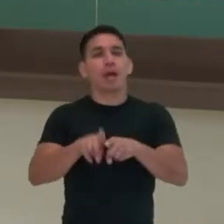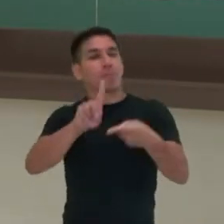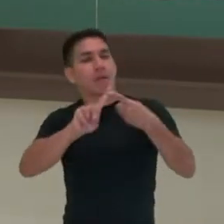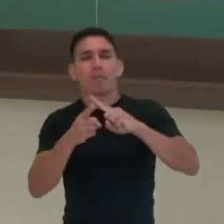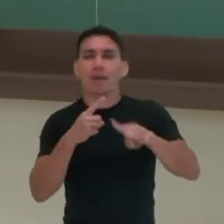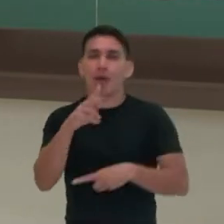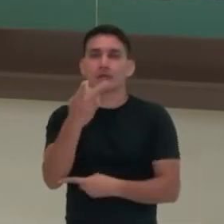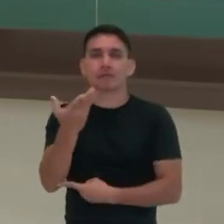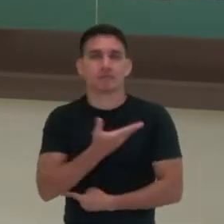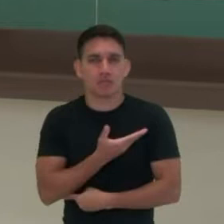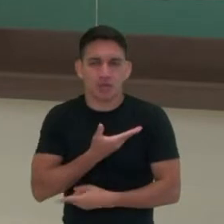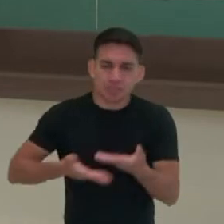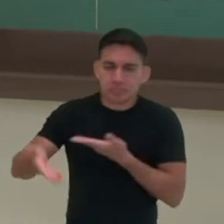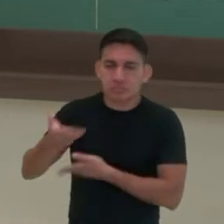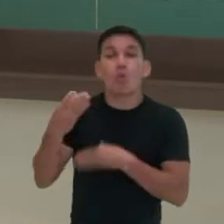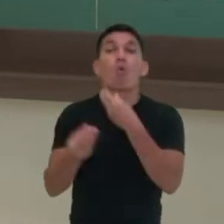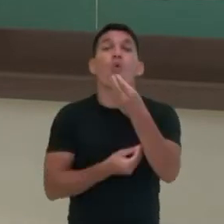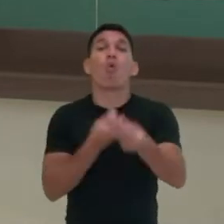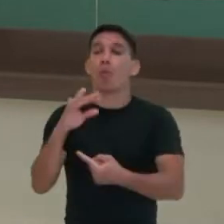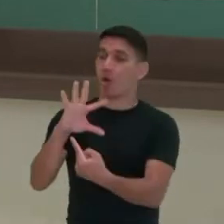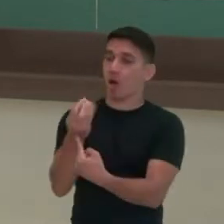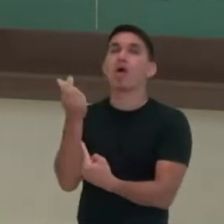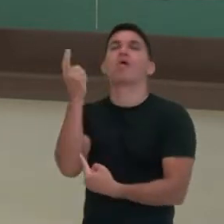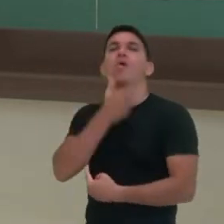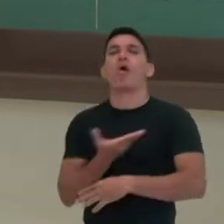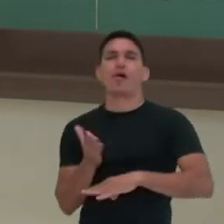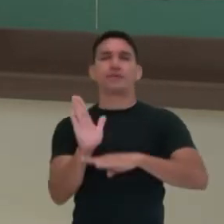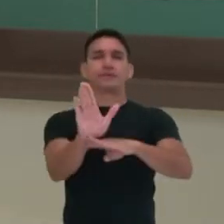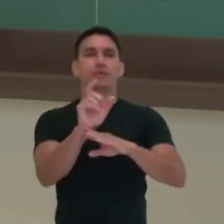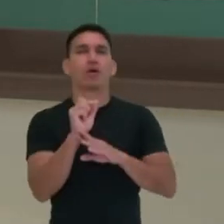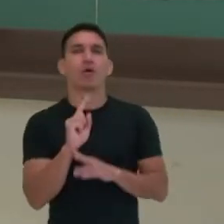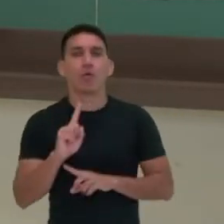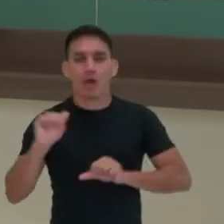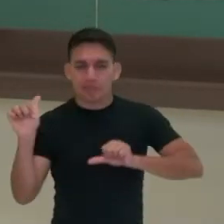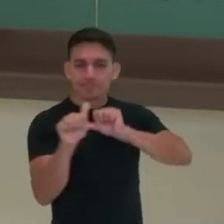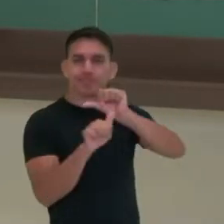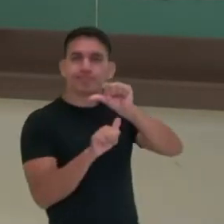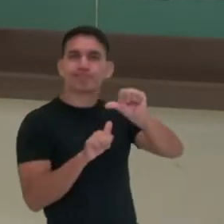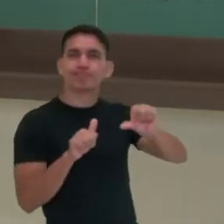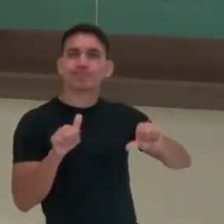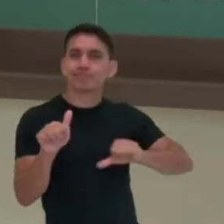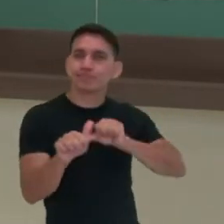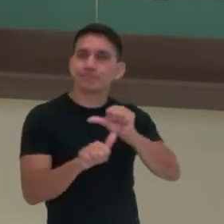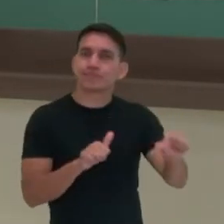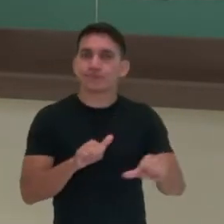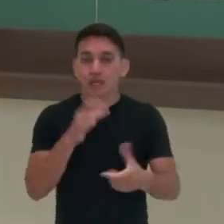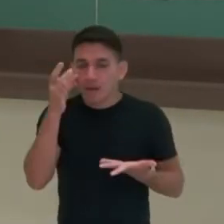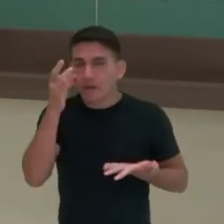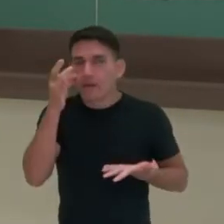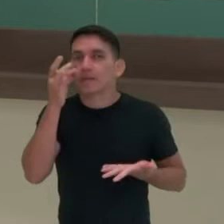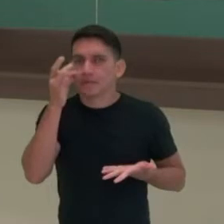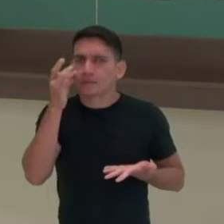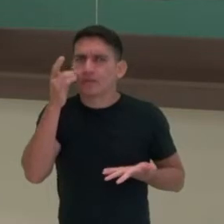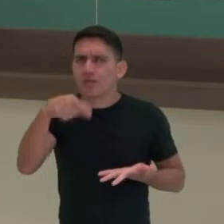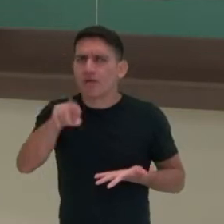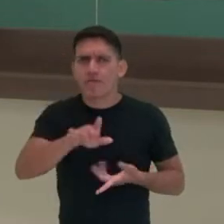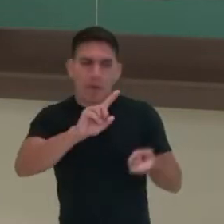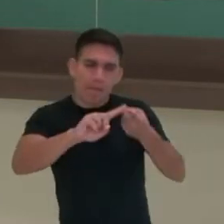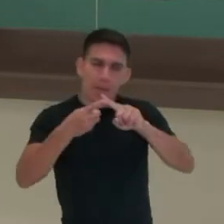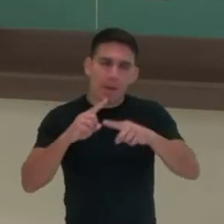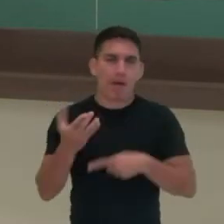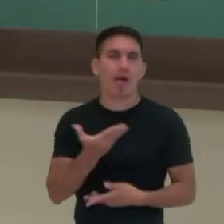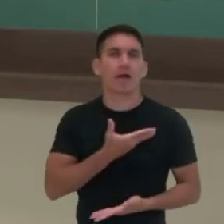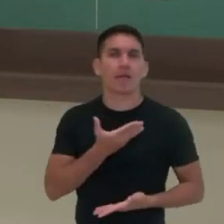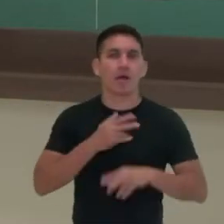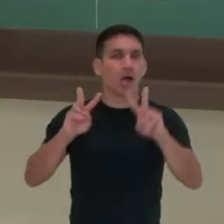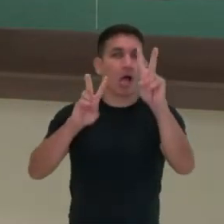turma de que forma a arte pode contribuir para transformar a realidade. Você vai discutir com seus